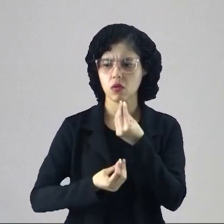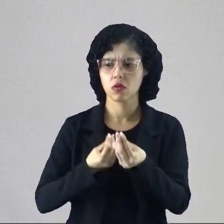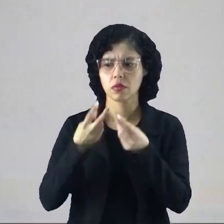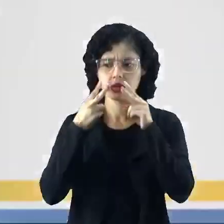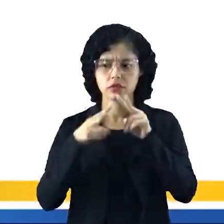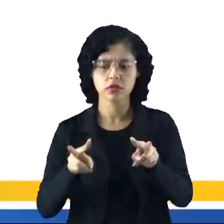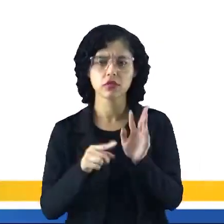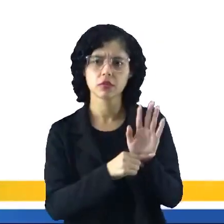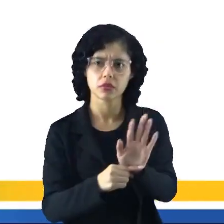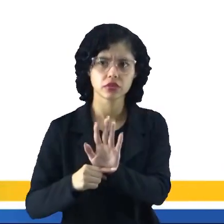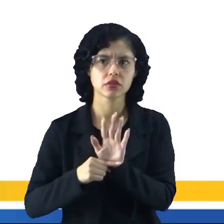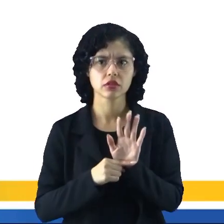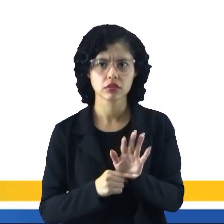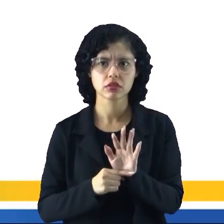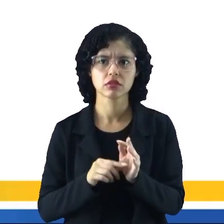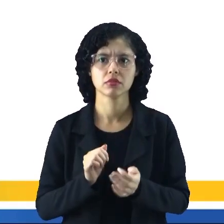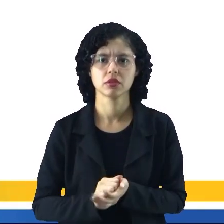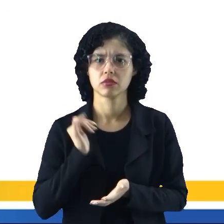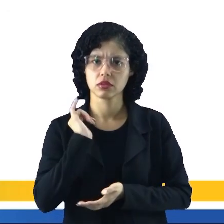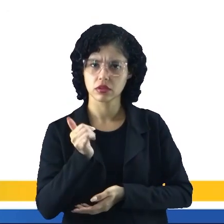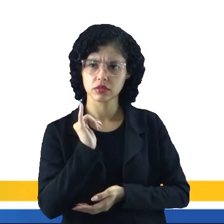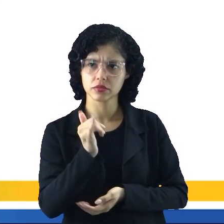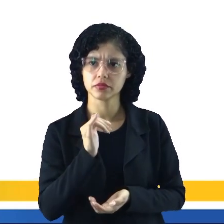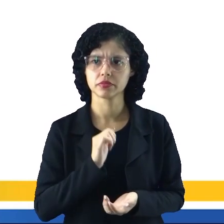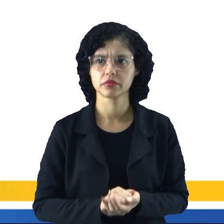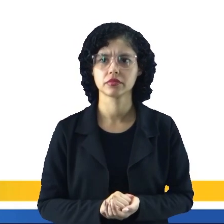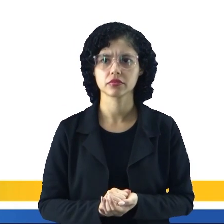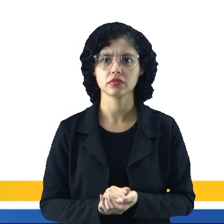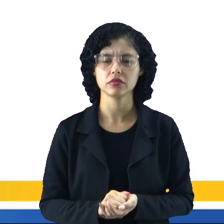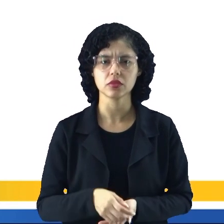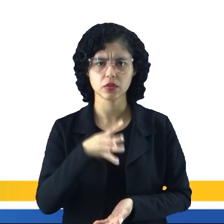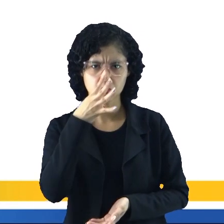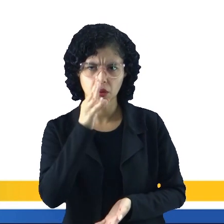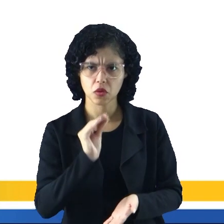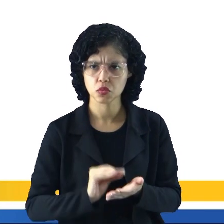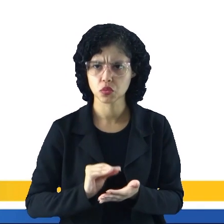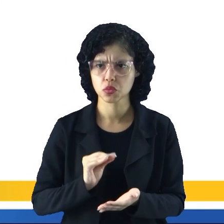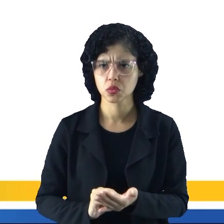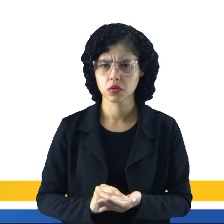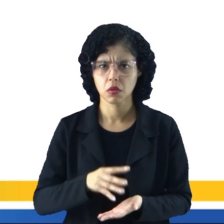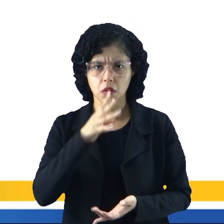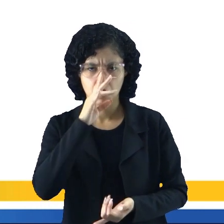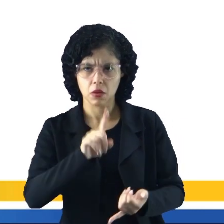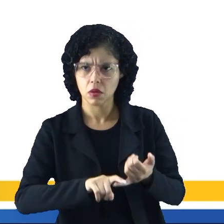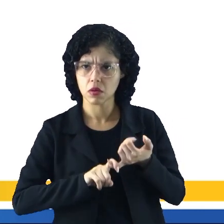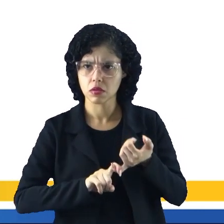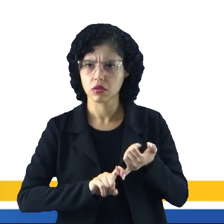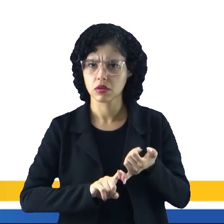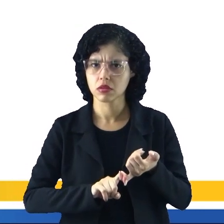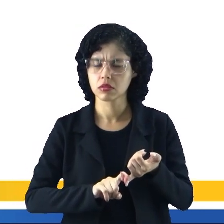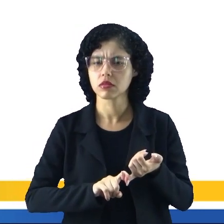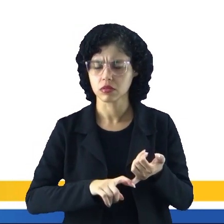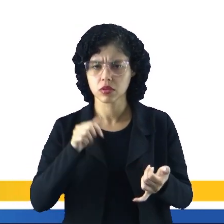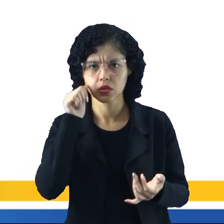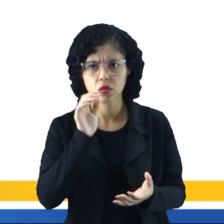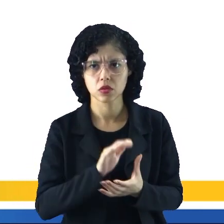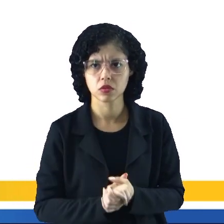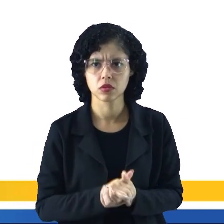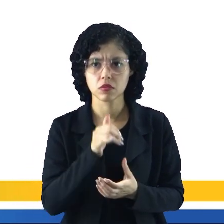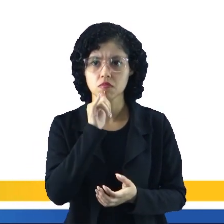mostrada ali a indignação faz a suspeita do adultério da esposa